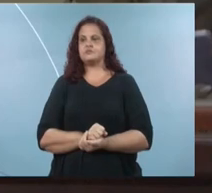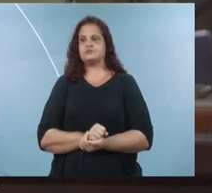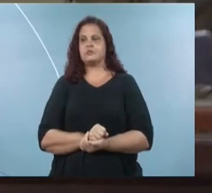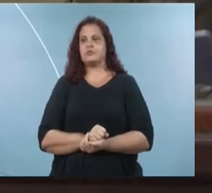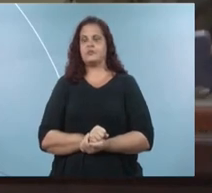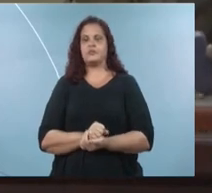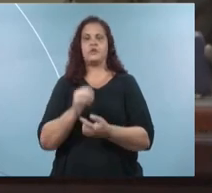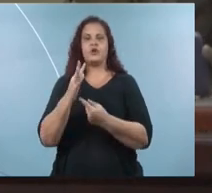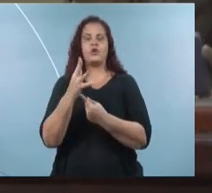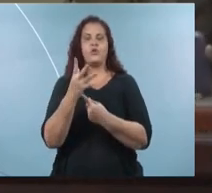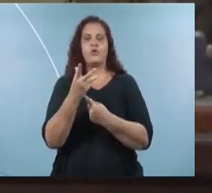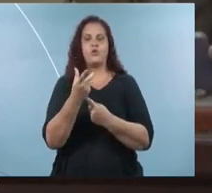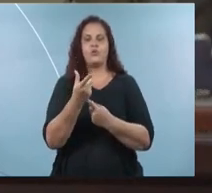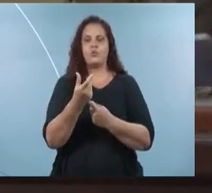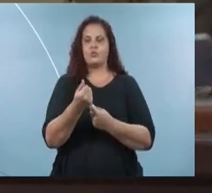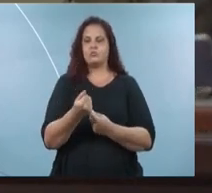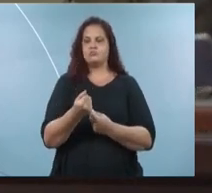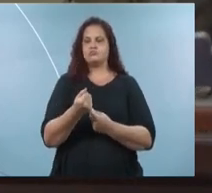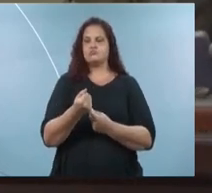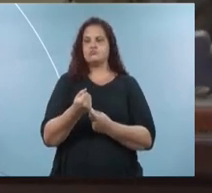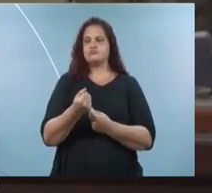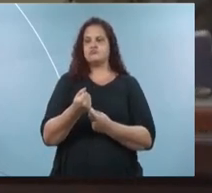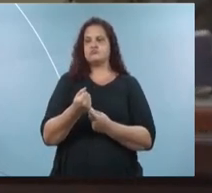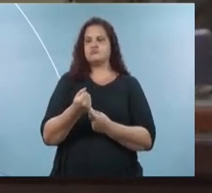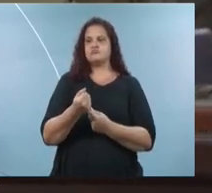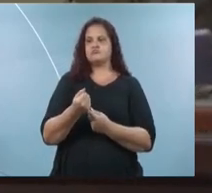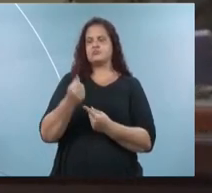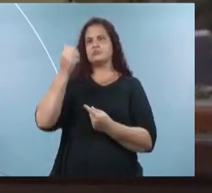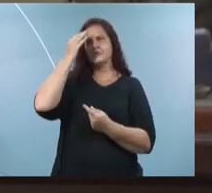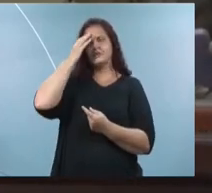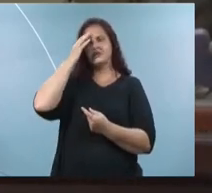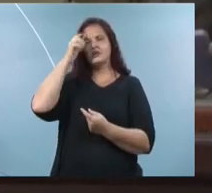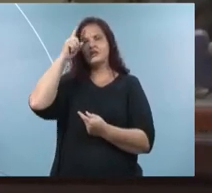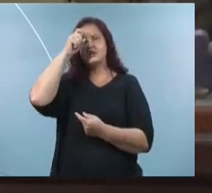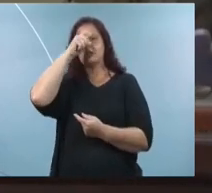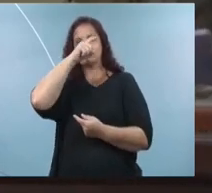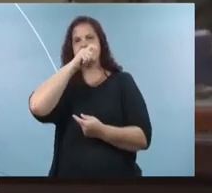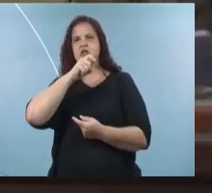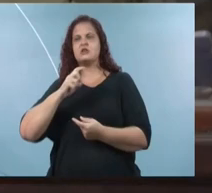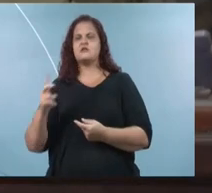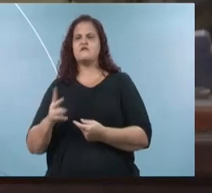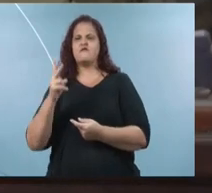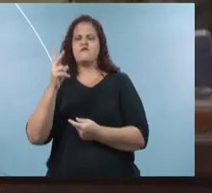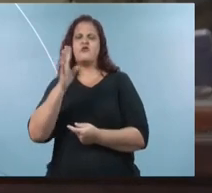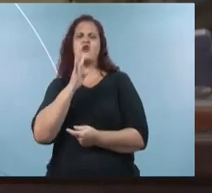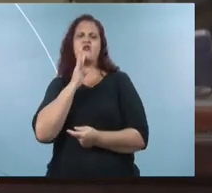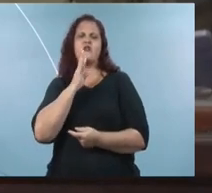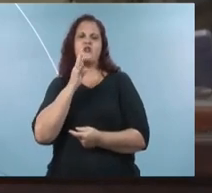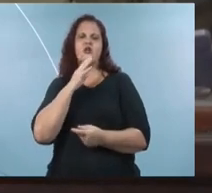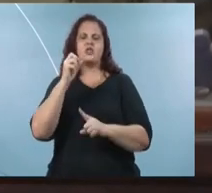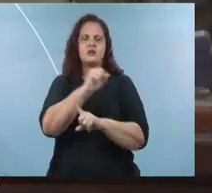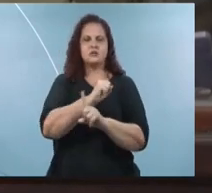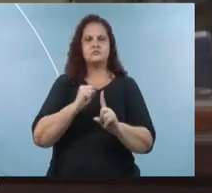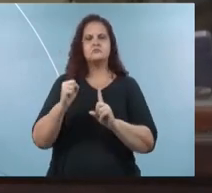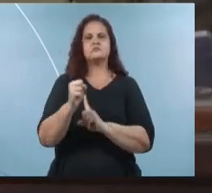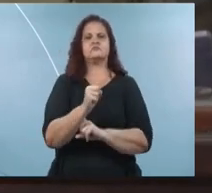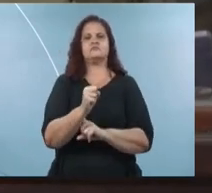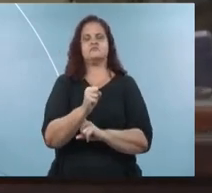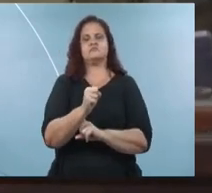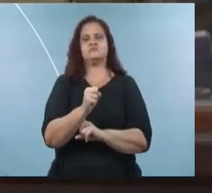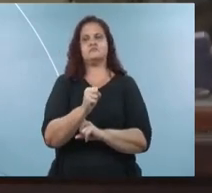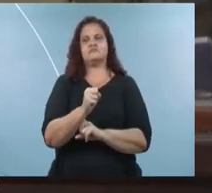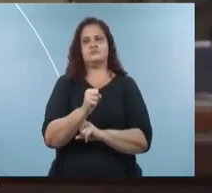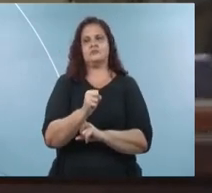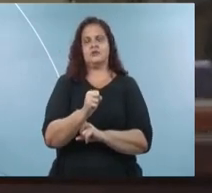Como artesã, eu sei o quanto é difícil ser reconhecido e valorizado em nossa sociedade.